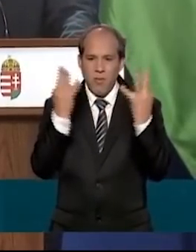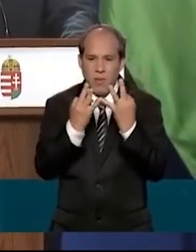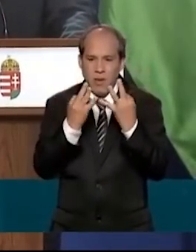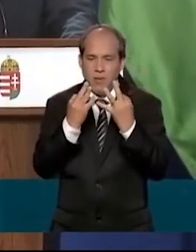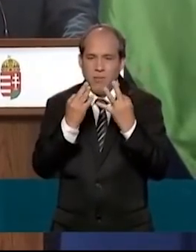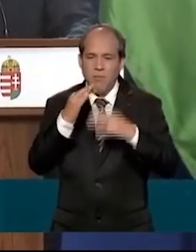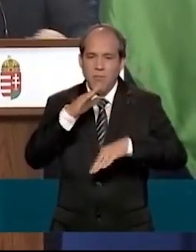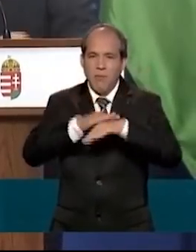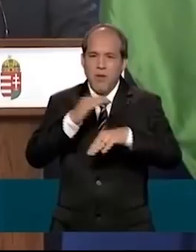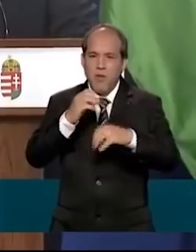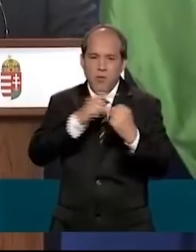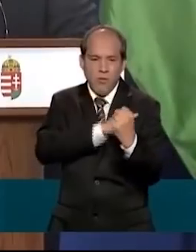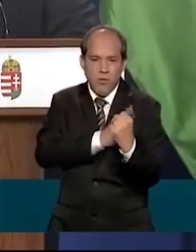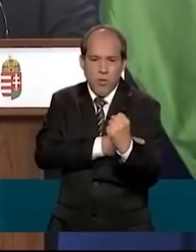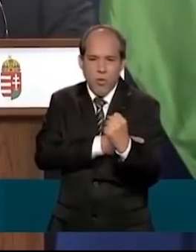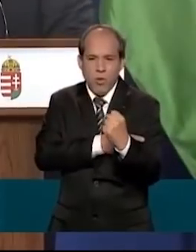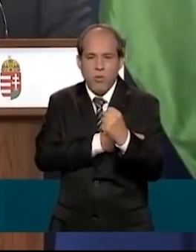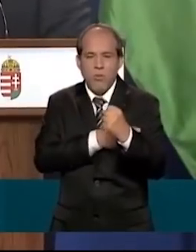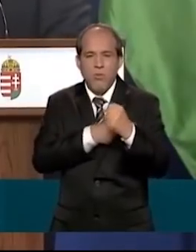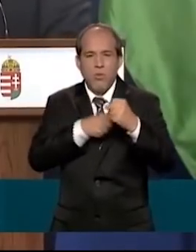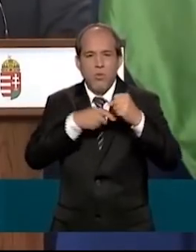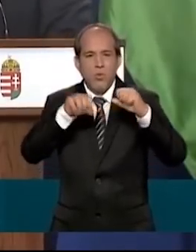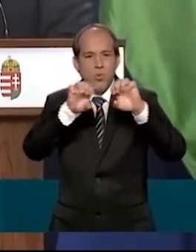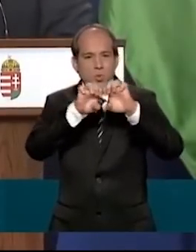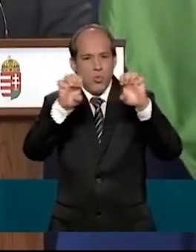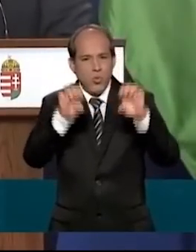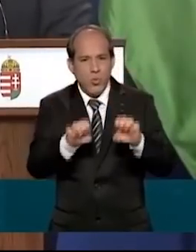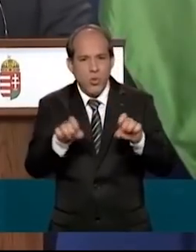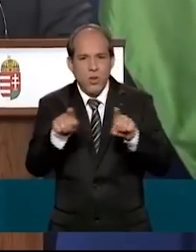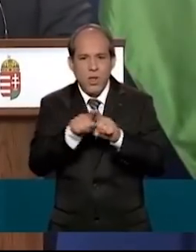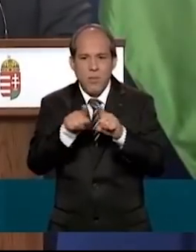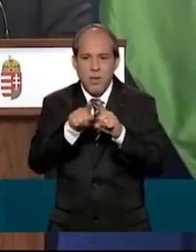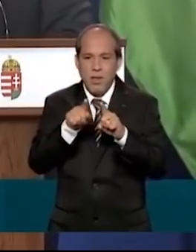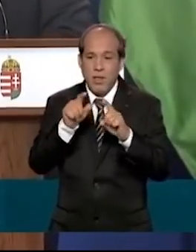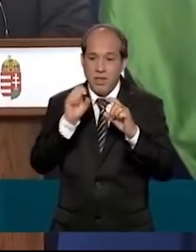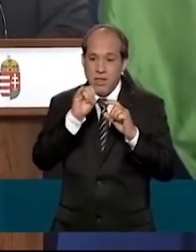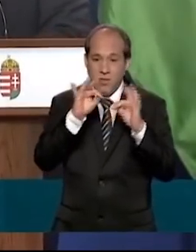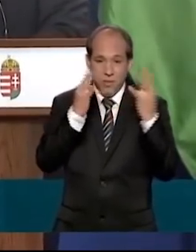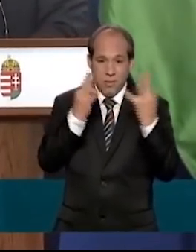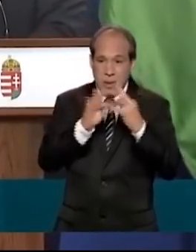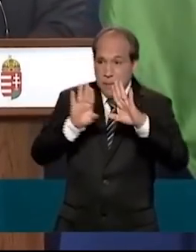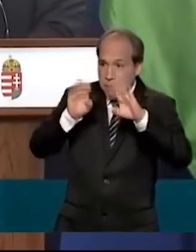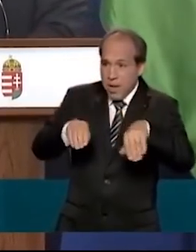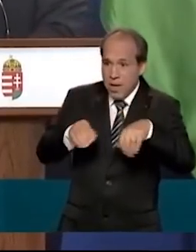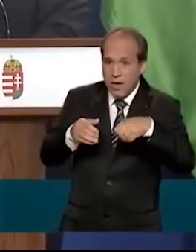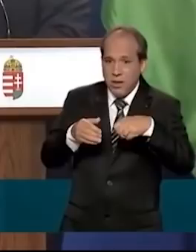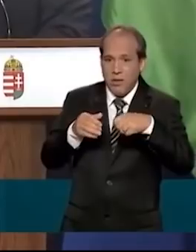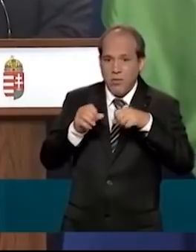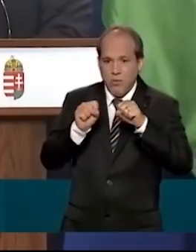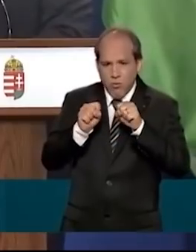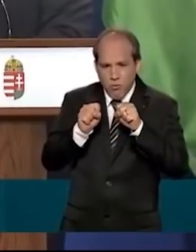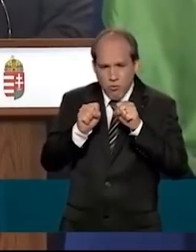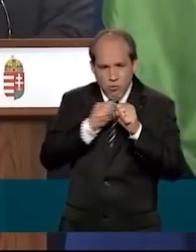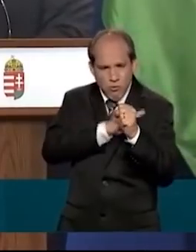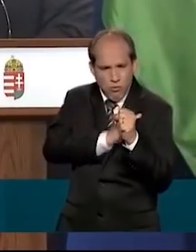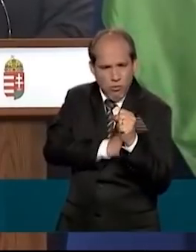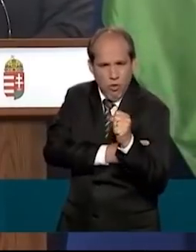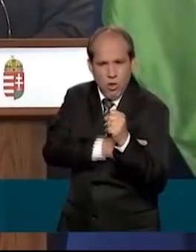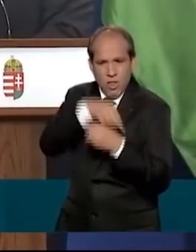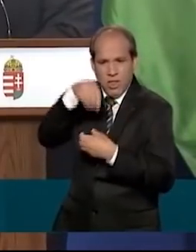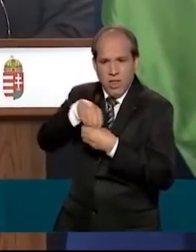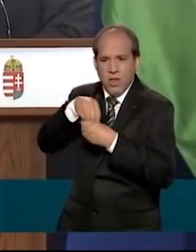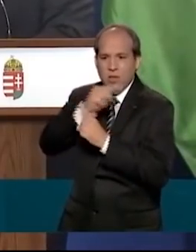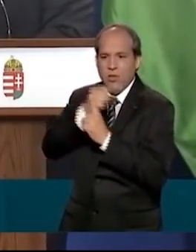estruturada ela faz com que a sua respectiva a sociedade seja Sadia e não